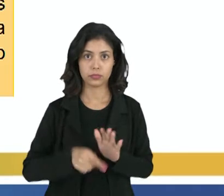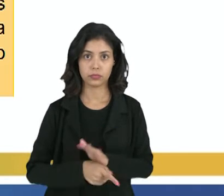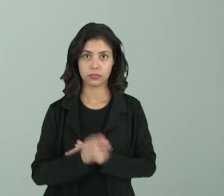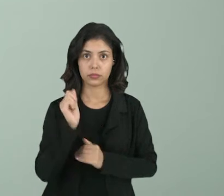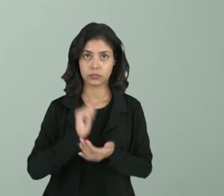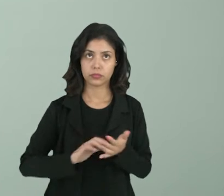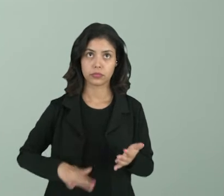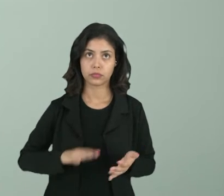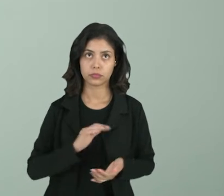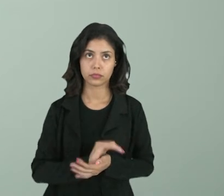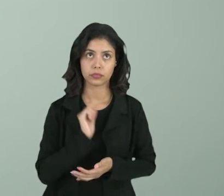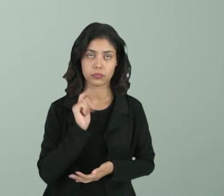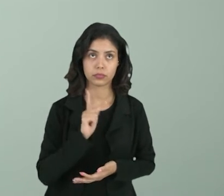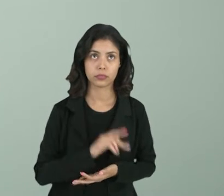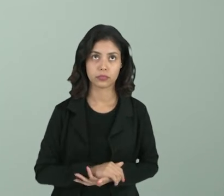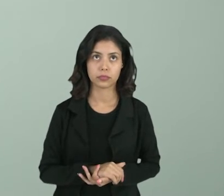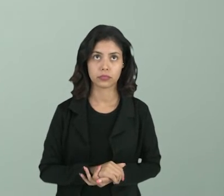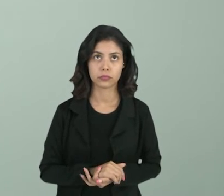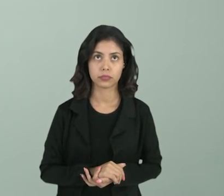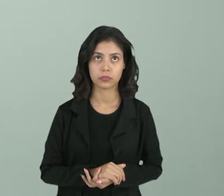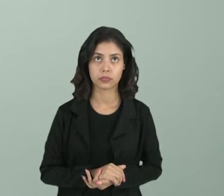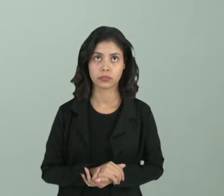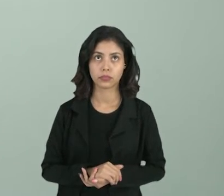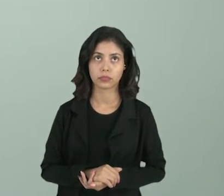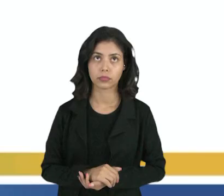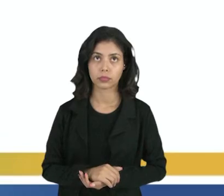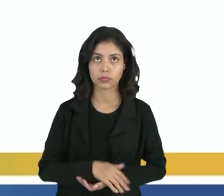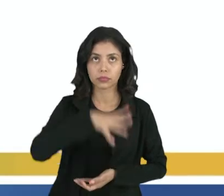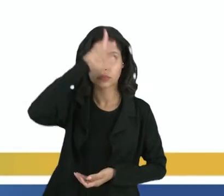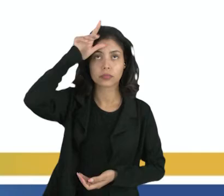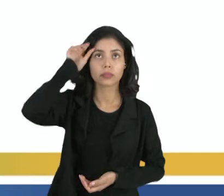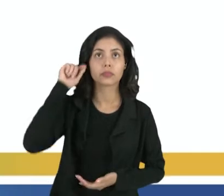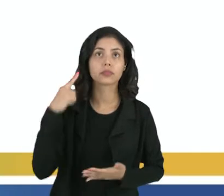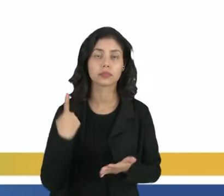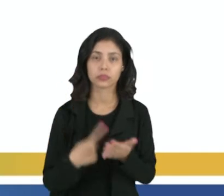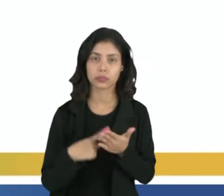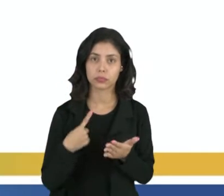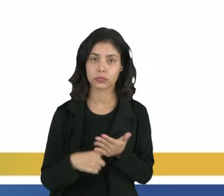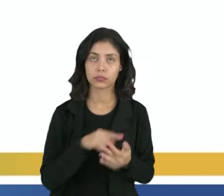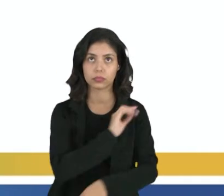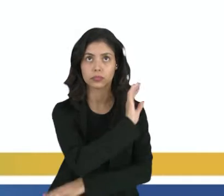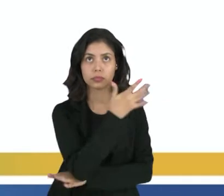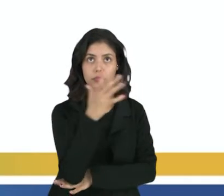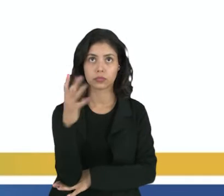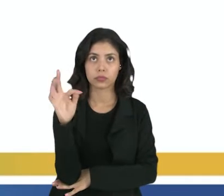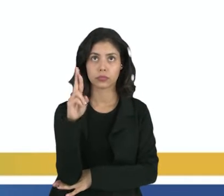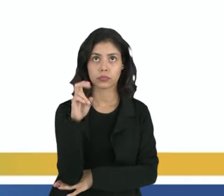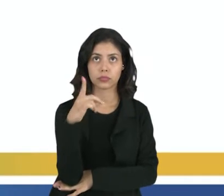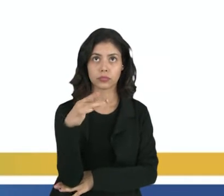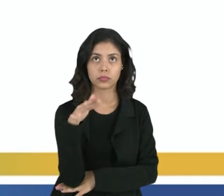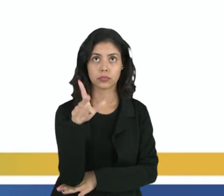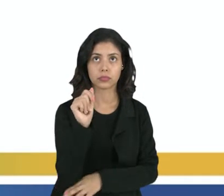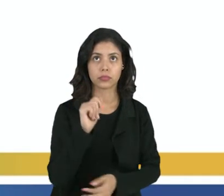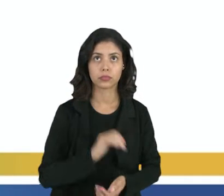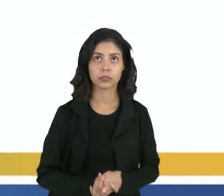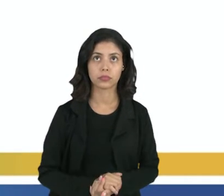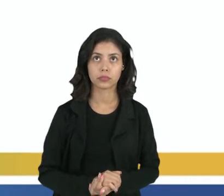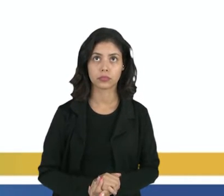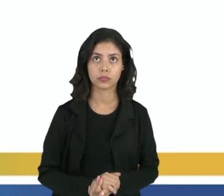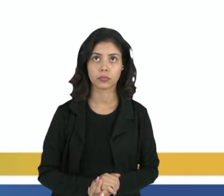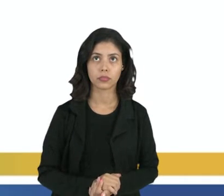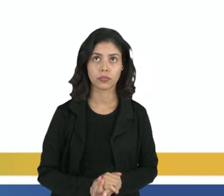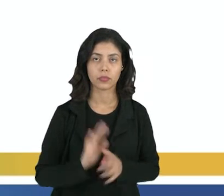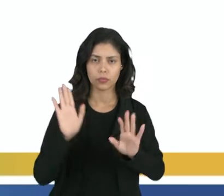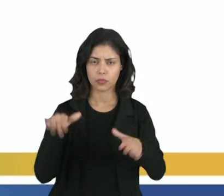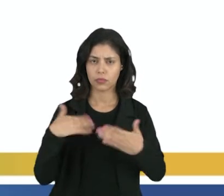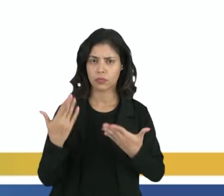dos exercitandos, ok? Questão 1. A Amazônia ela é considerada uma floresta